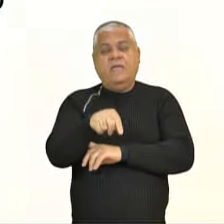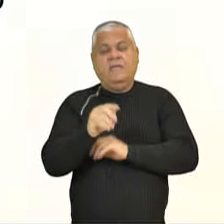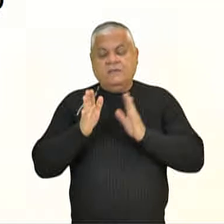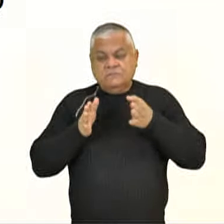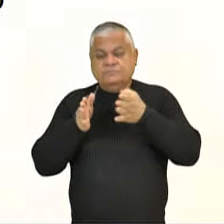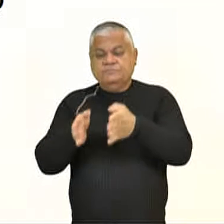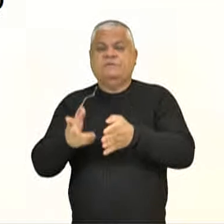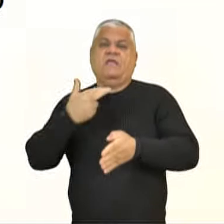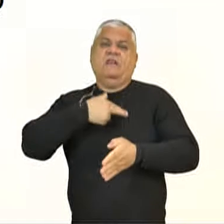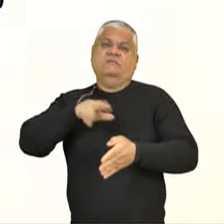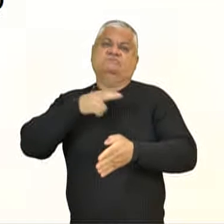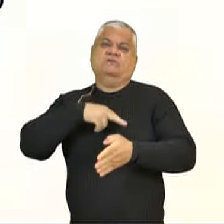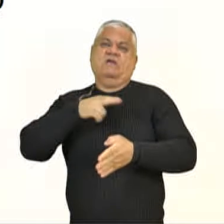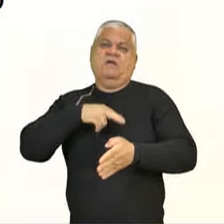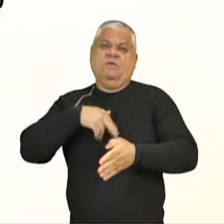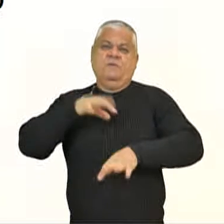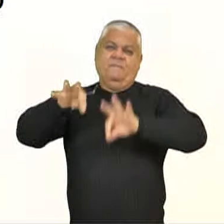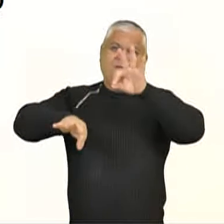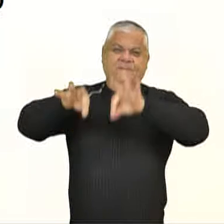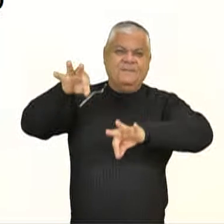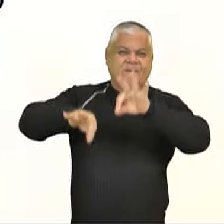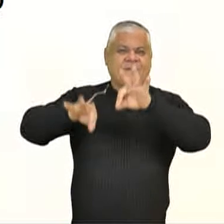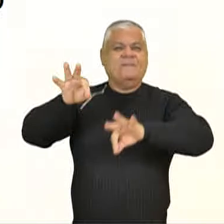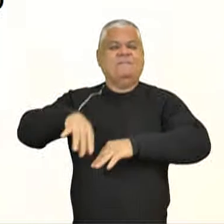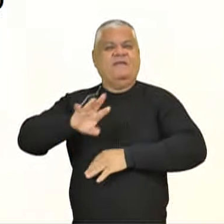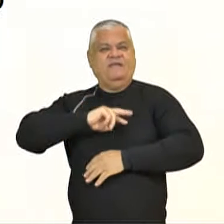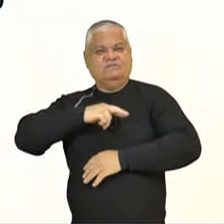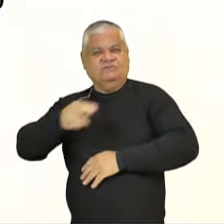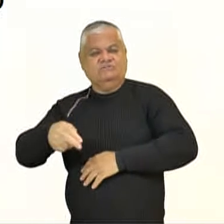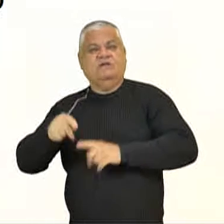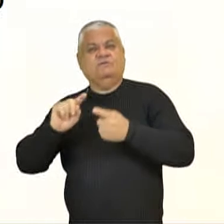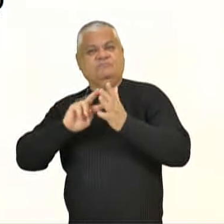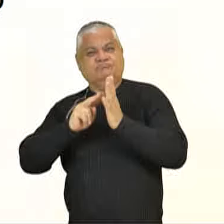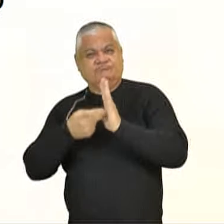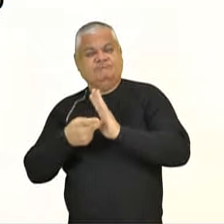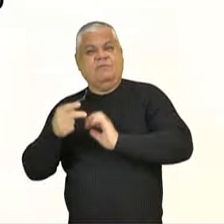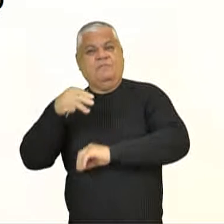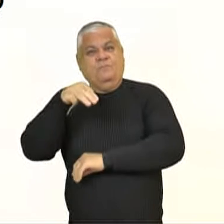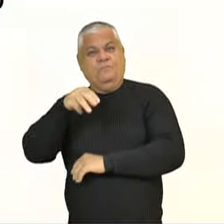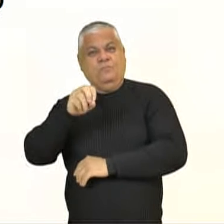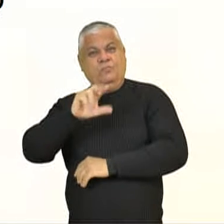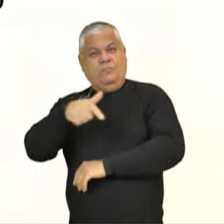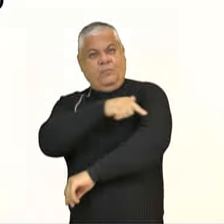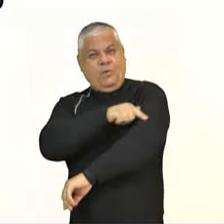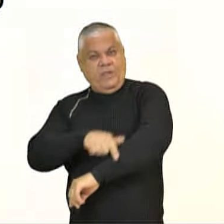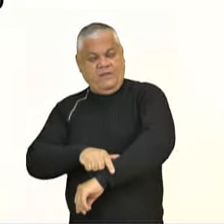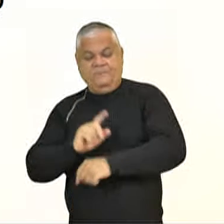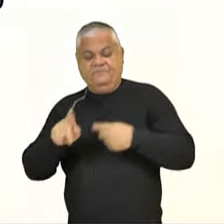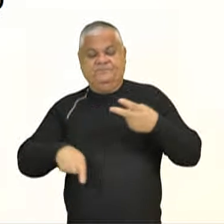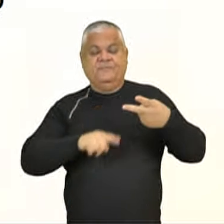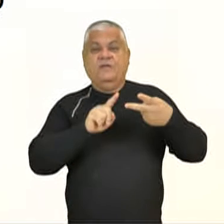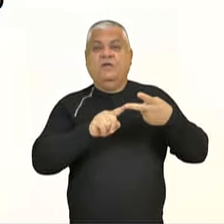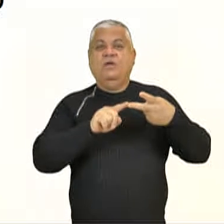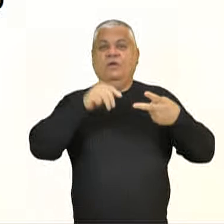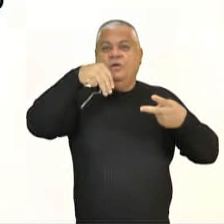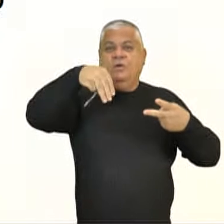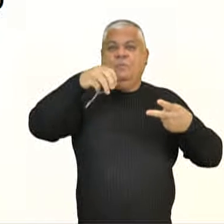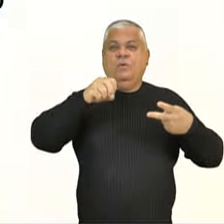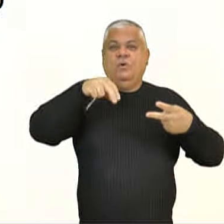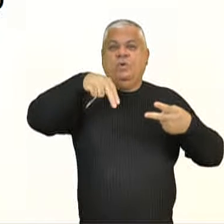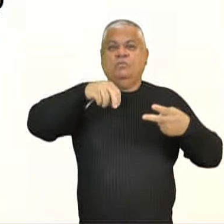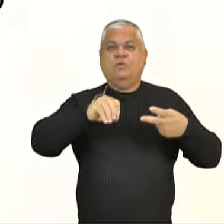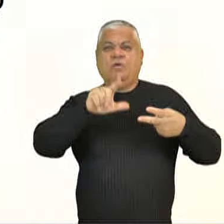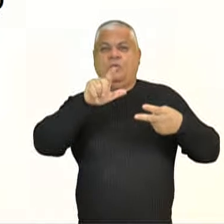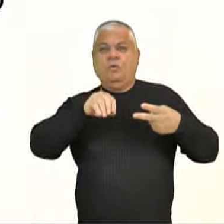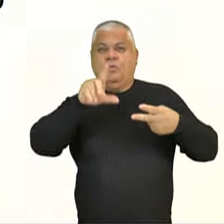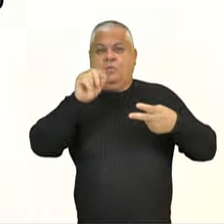voltado para os temas religiosos, com objetivo moral, um tipo de texto dramático. O monólogo é pronunciado por